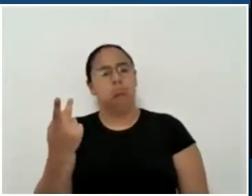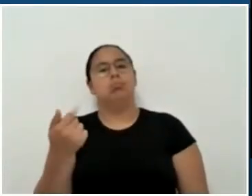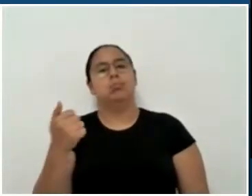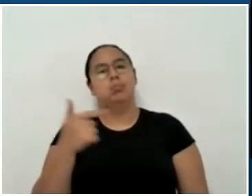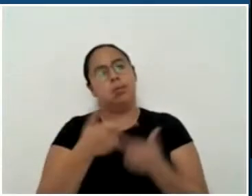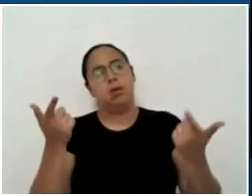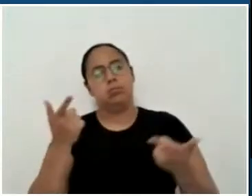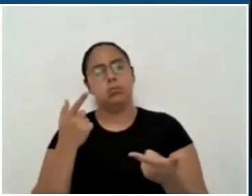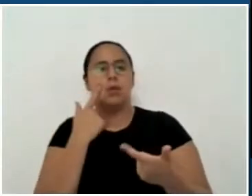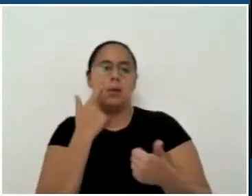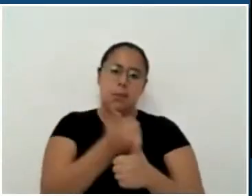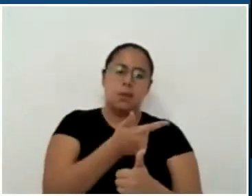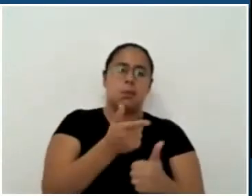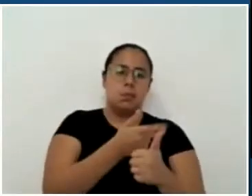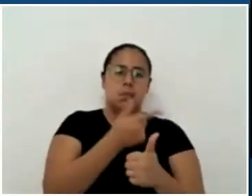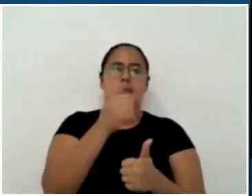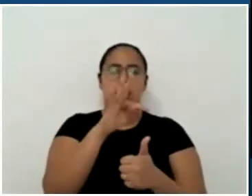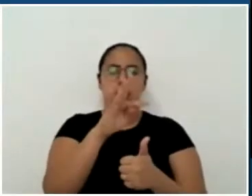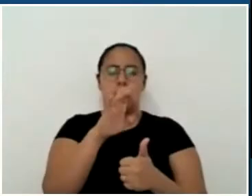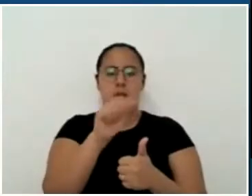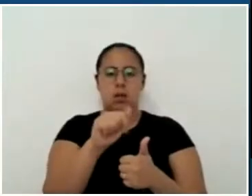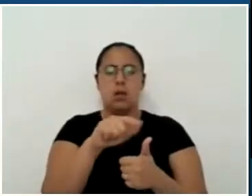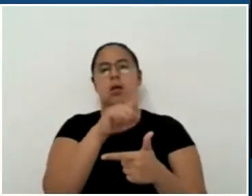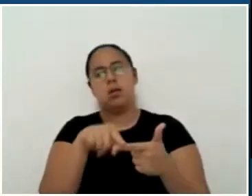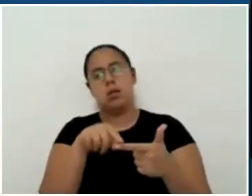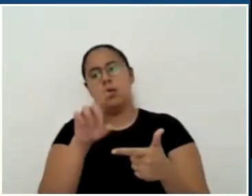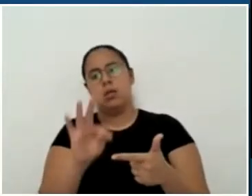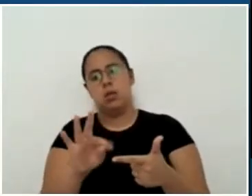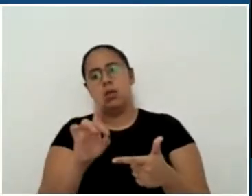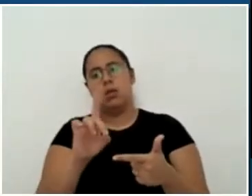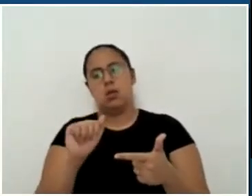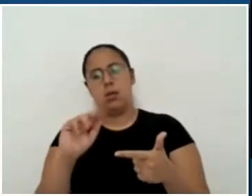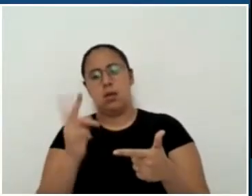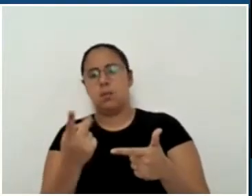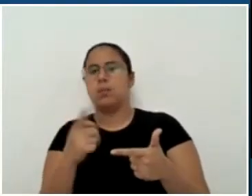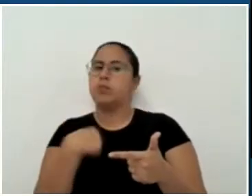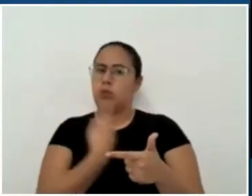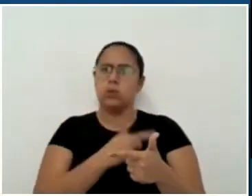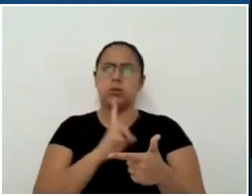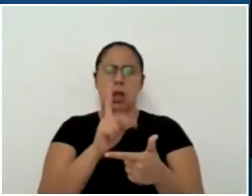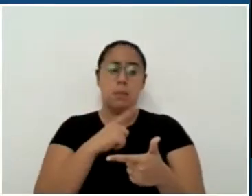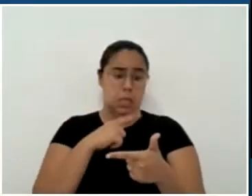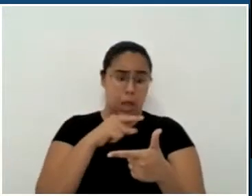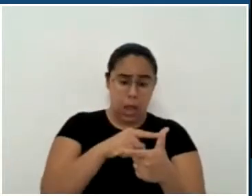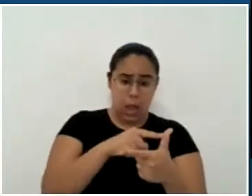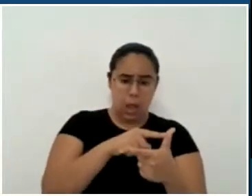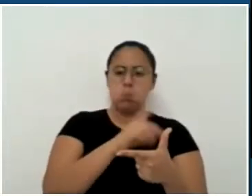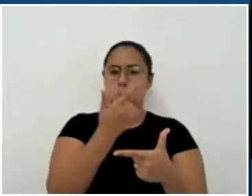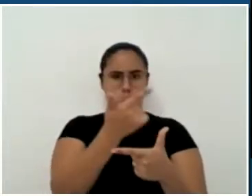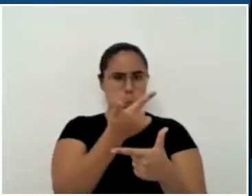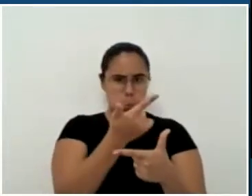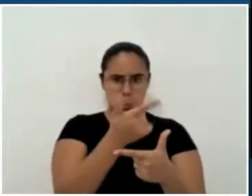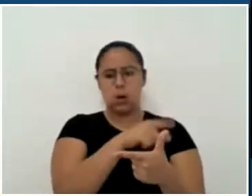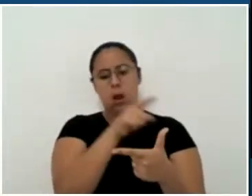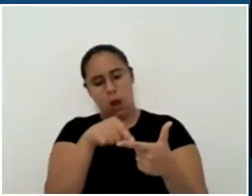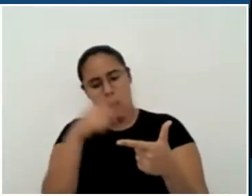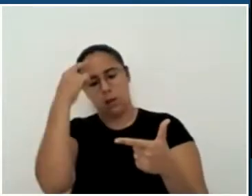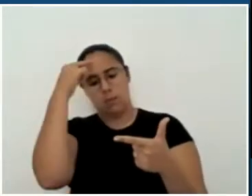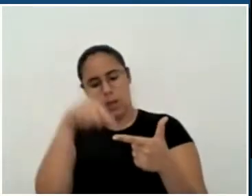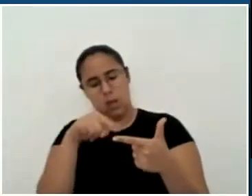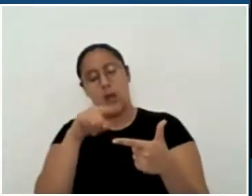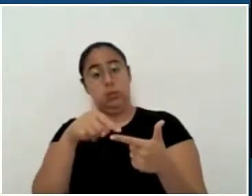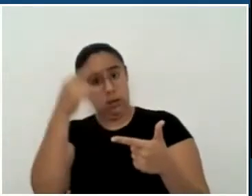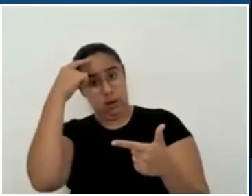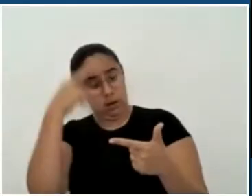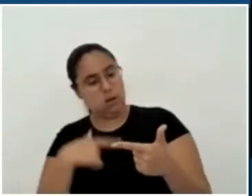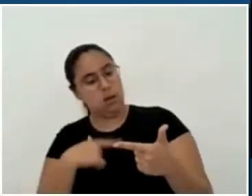Vamos ser sistemático e vigilante, e sempre se tem um, pensa no outro, se tem o outro, pensa em um, mas não tem um desespero para fazer o